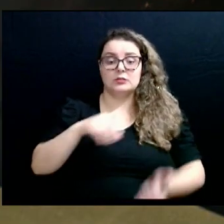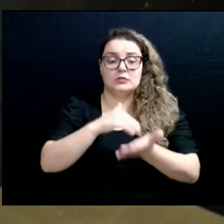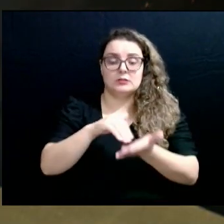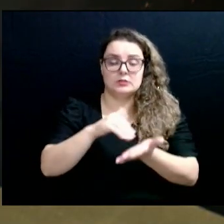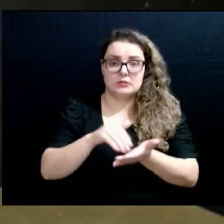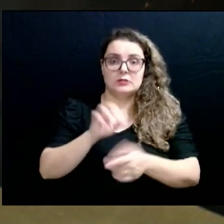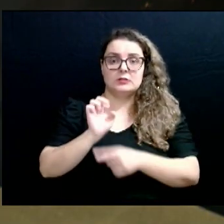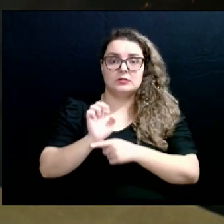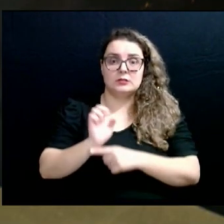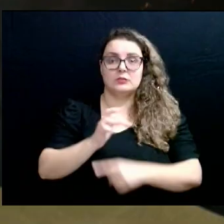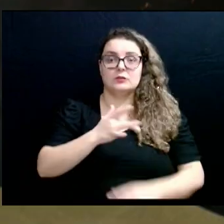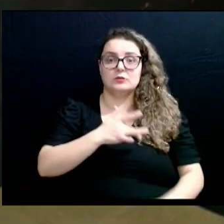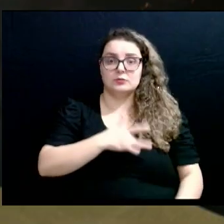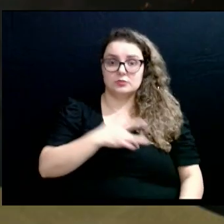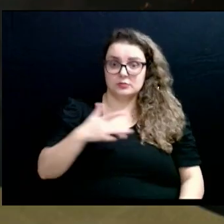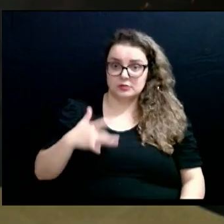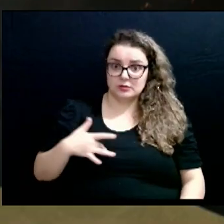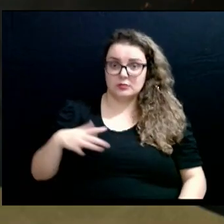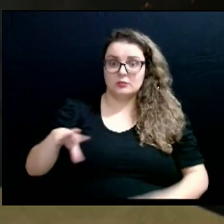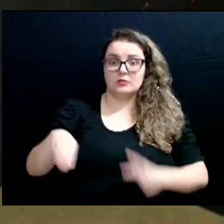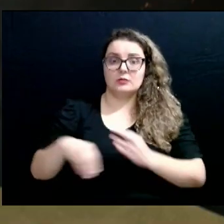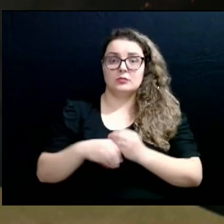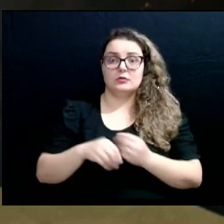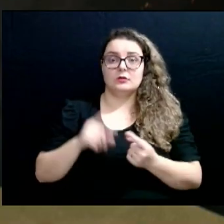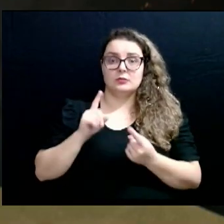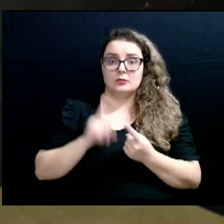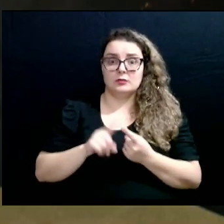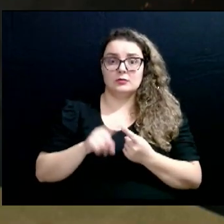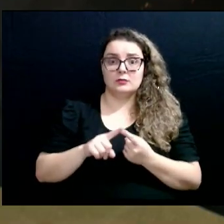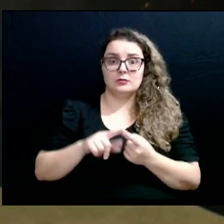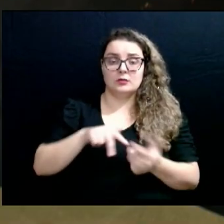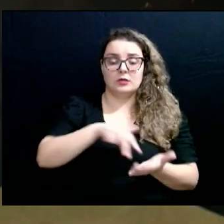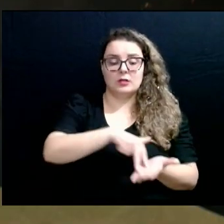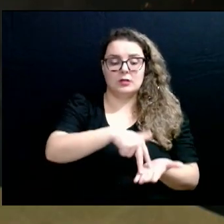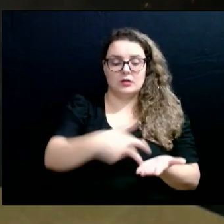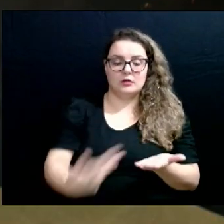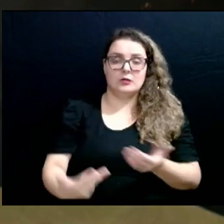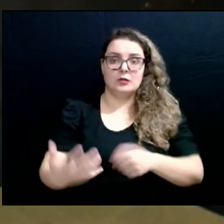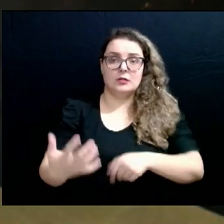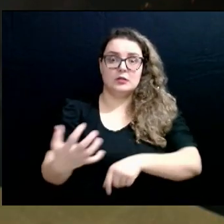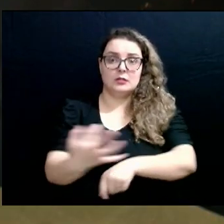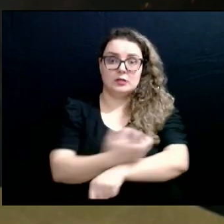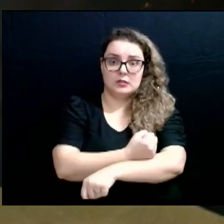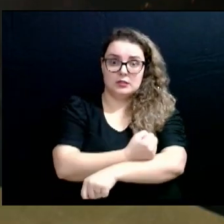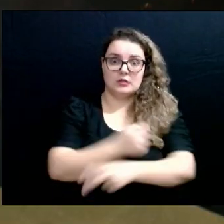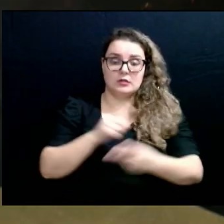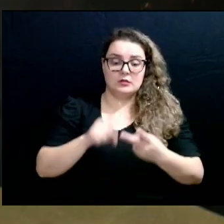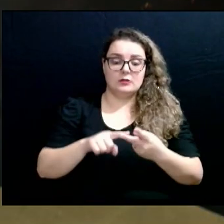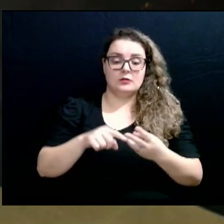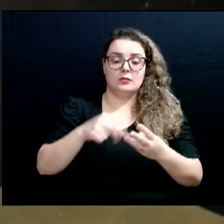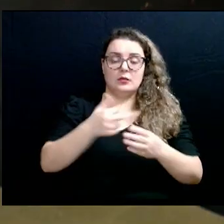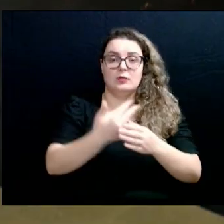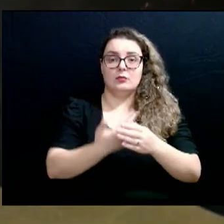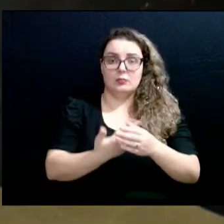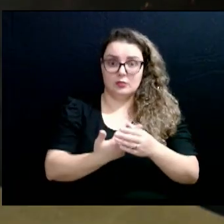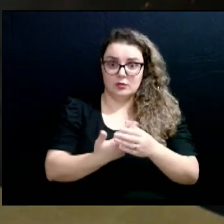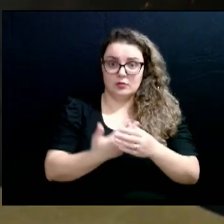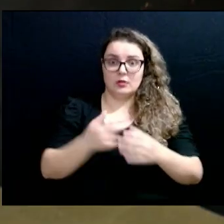que incluem, olha só, quedas, queimaduras, afogamentos,